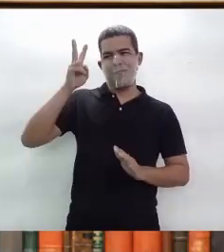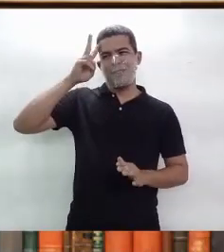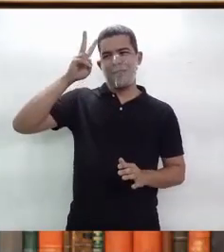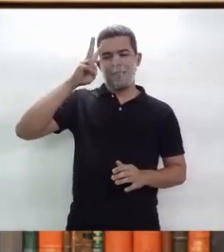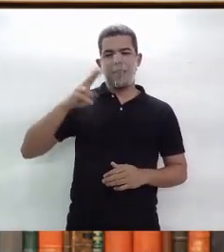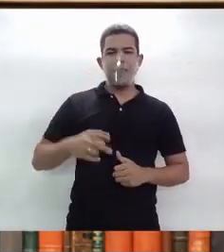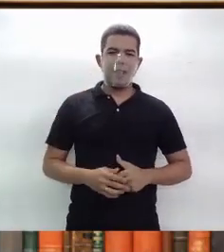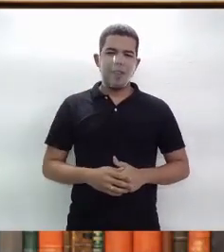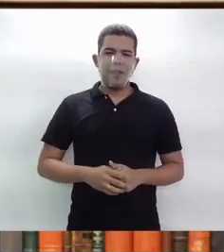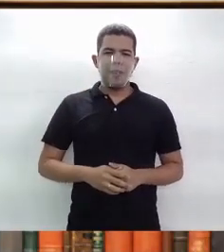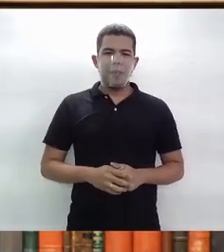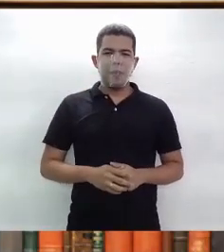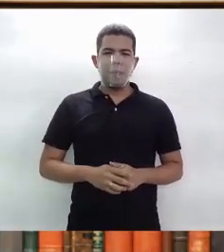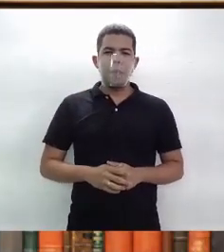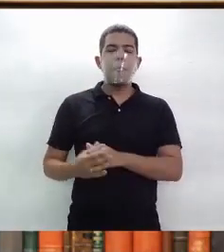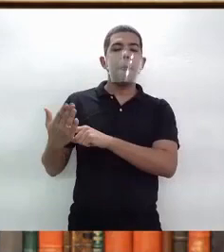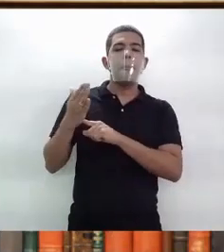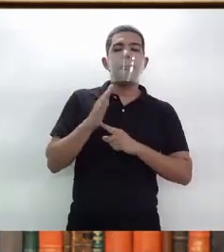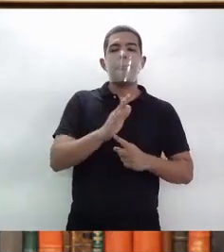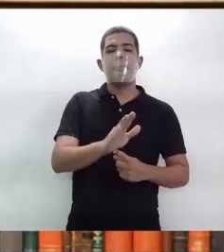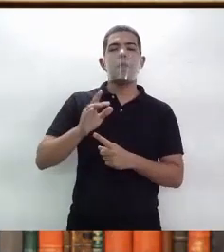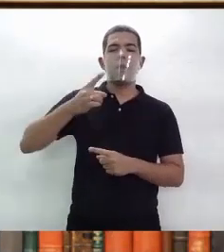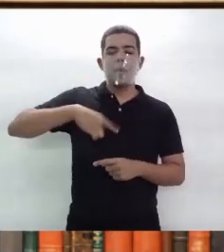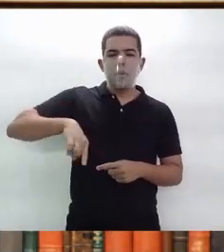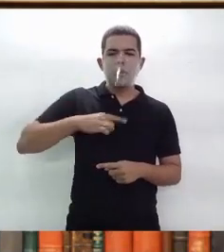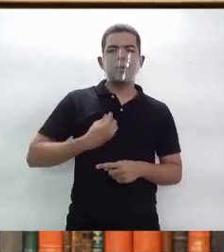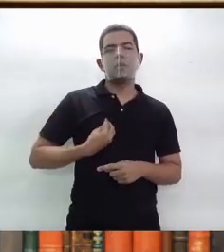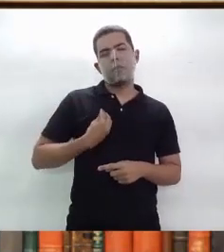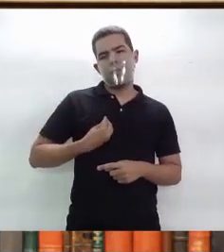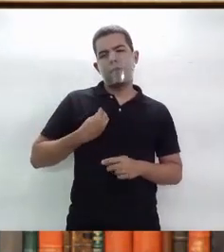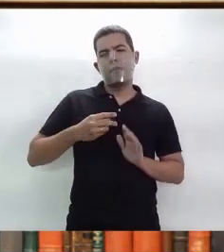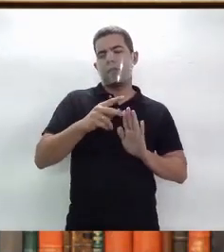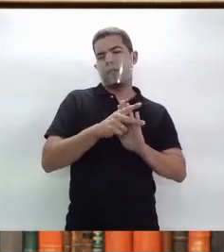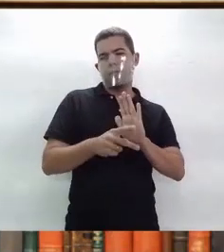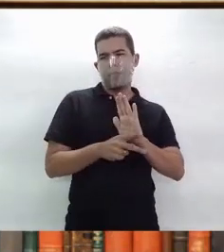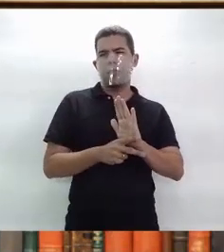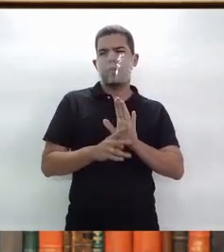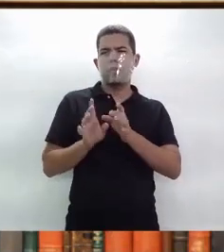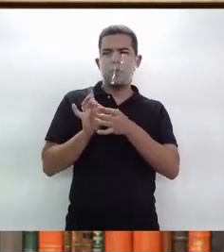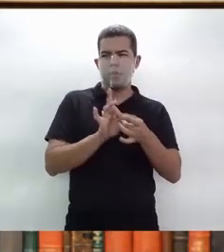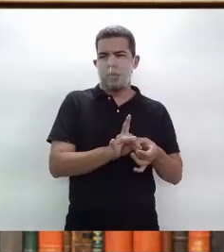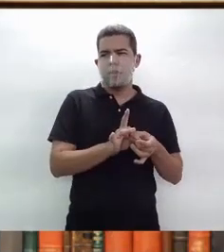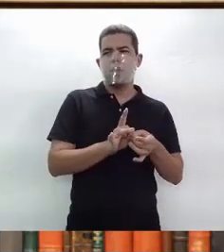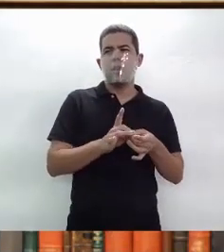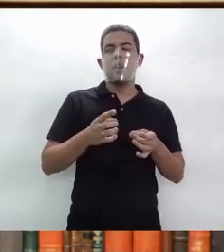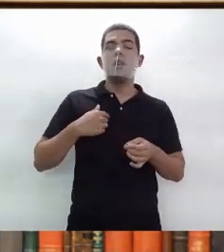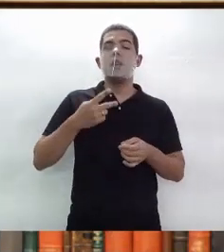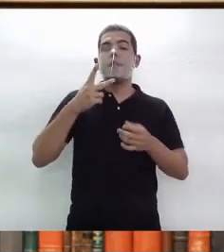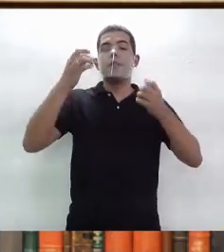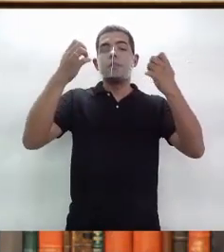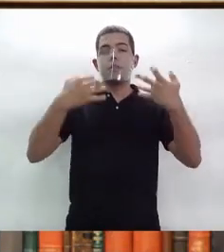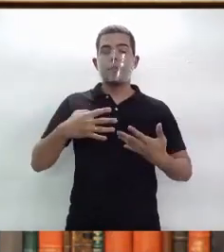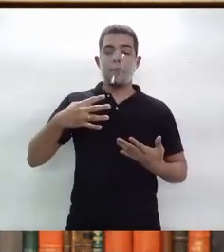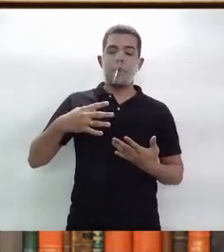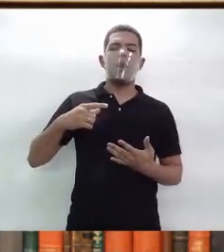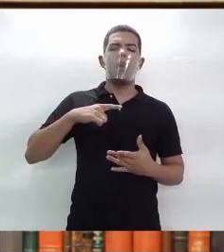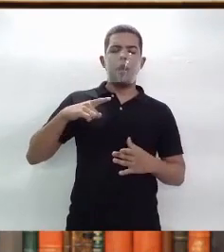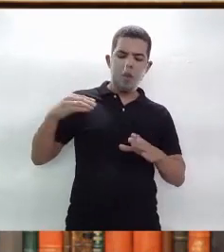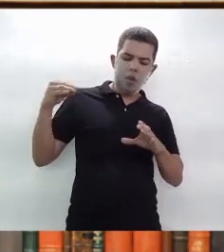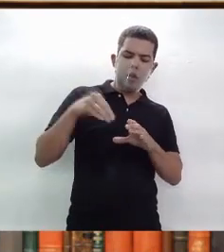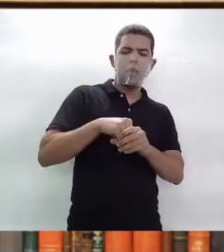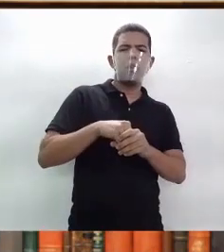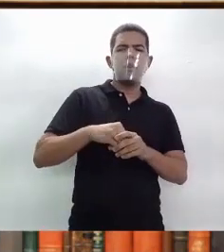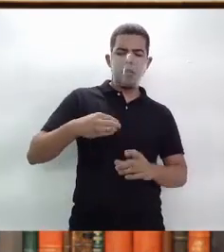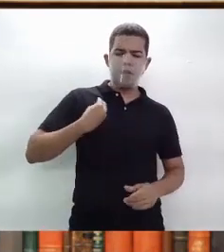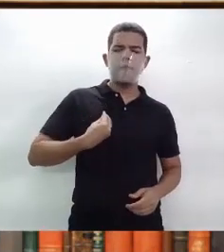oportunidade de vivenciar esses projetos, né, nesse contexto como um todo. Eu falo como uma pessoa que vive esse maracatu